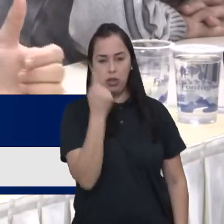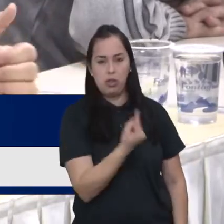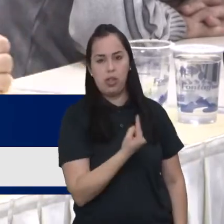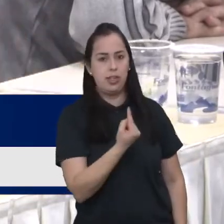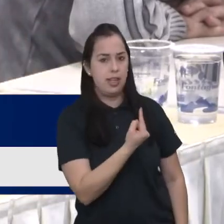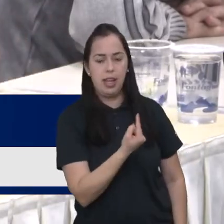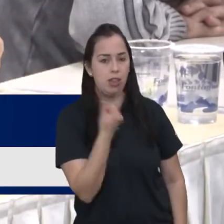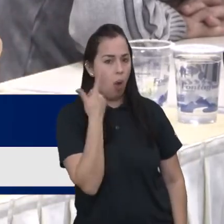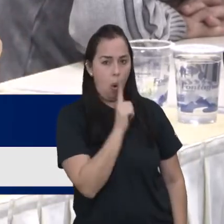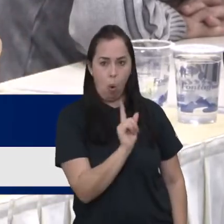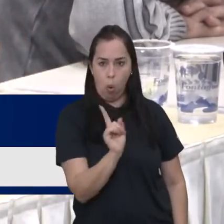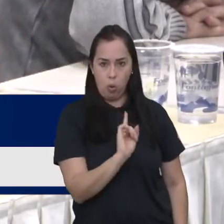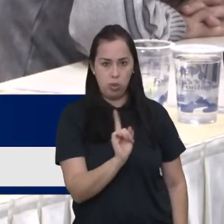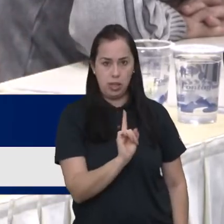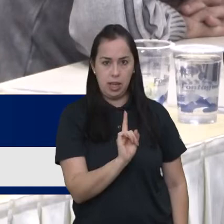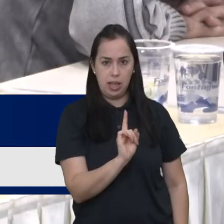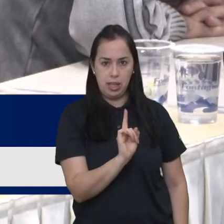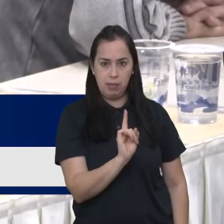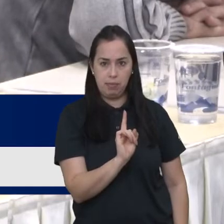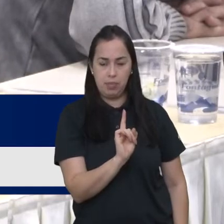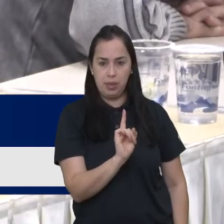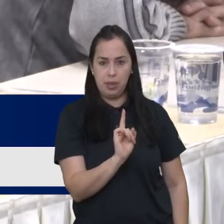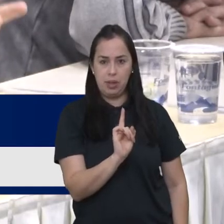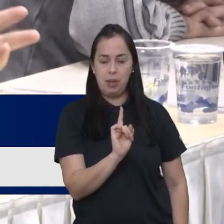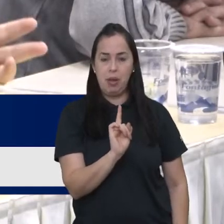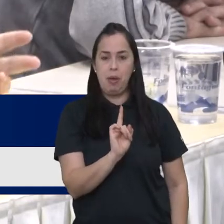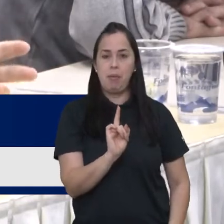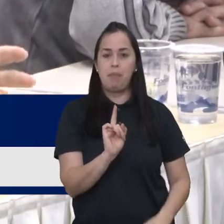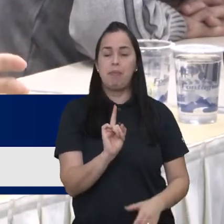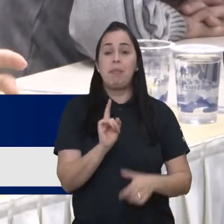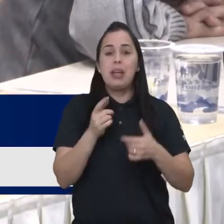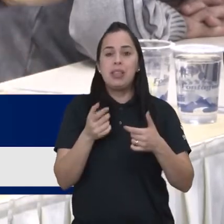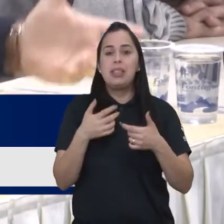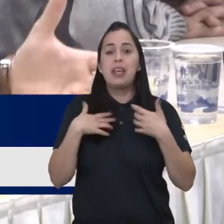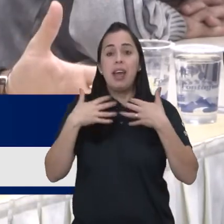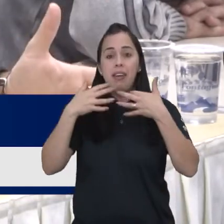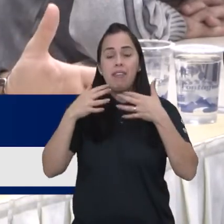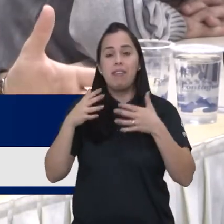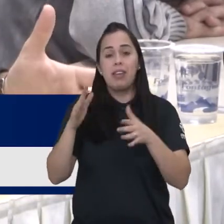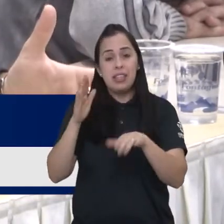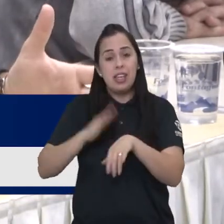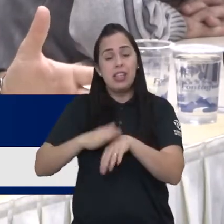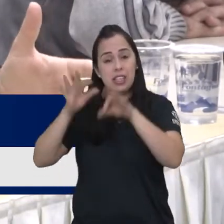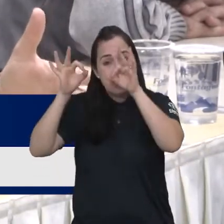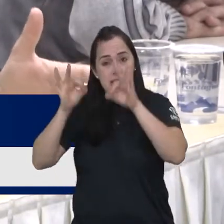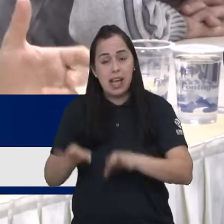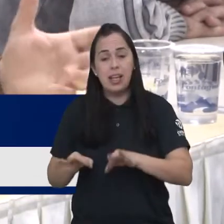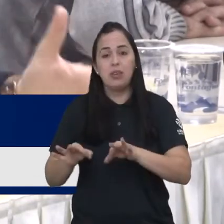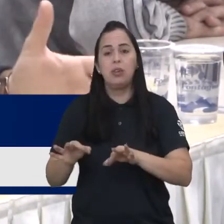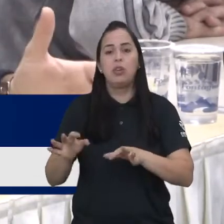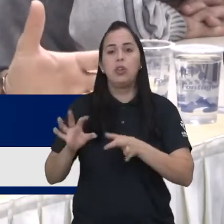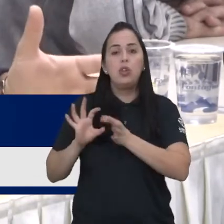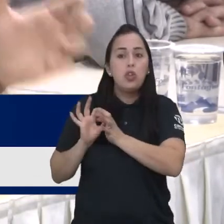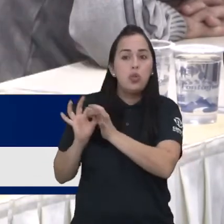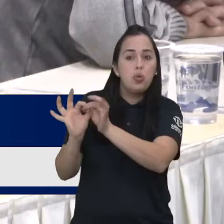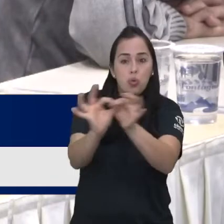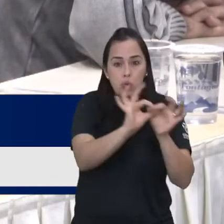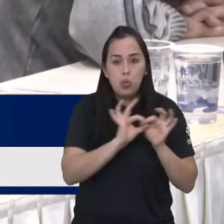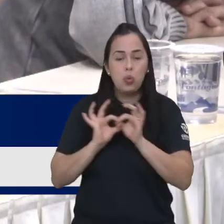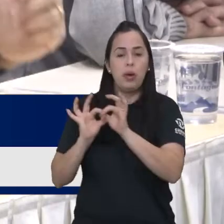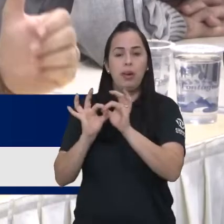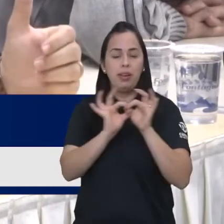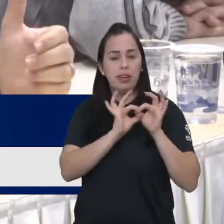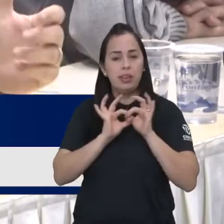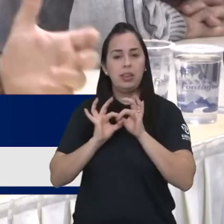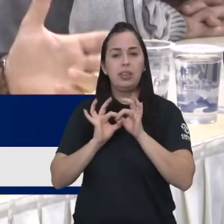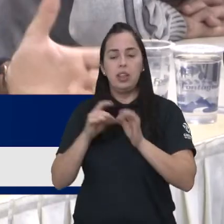faz verão e ele colocou que o pessoal não quer verão, que quer só o direito. Então, o direito parte disso